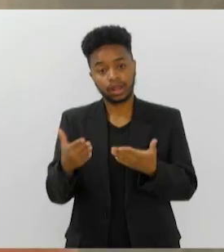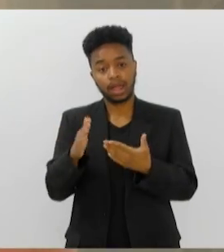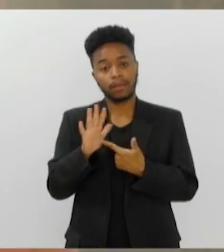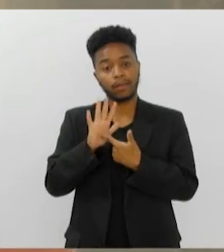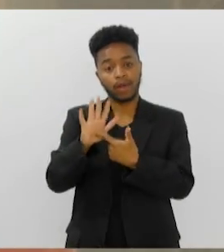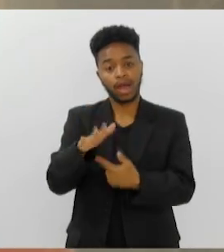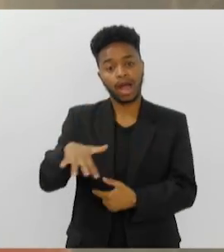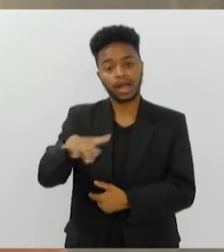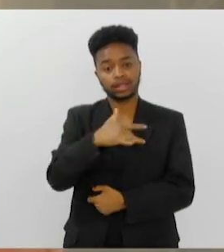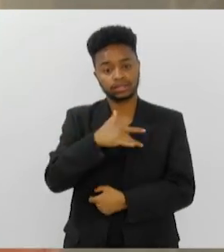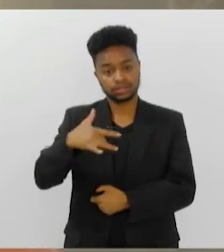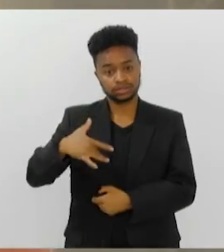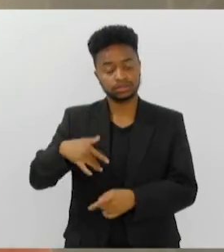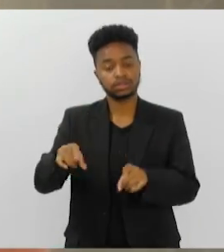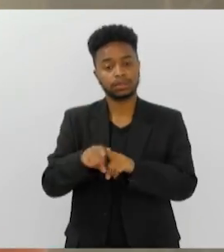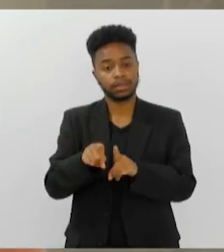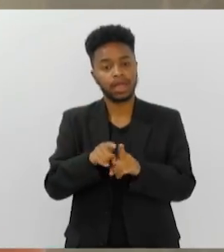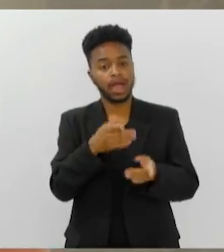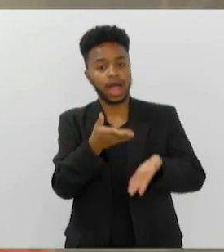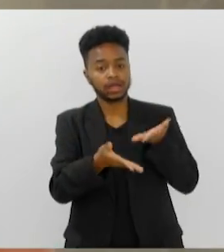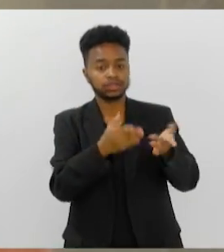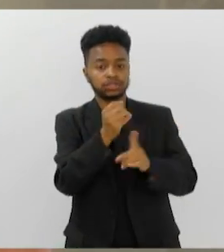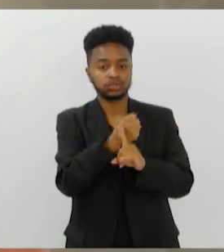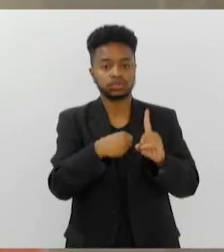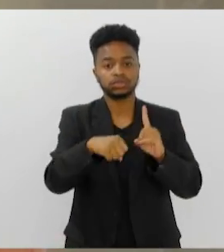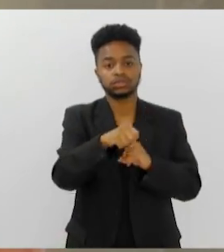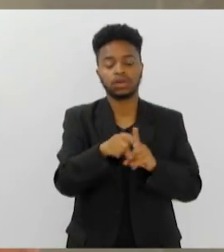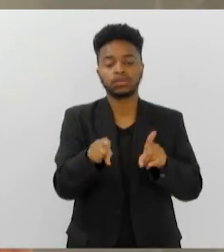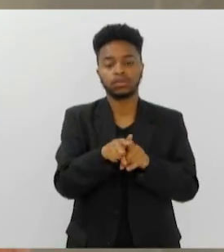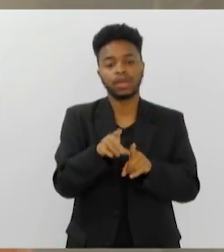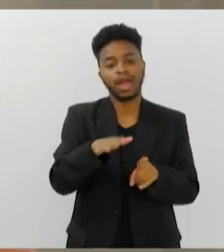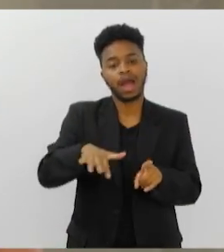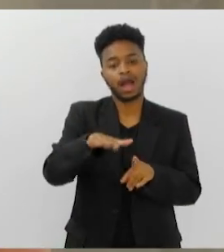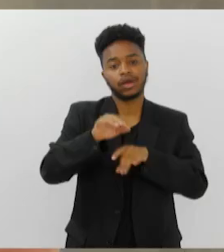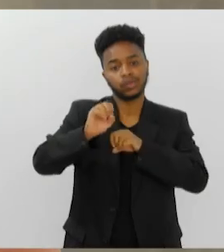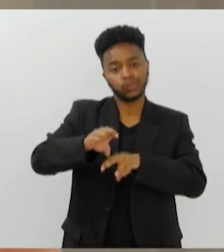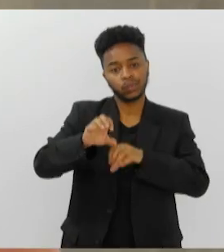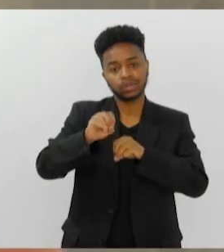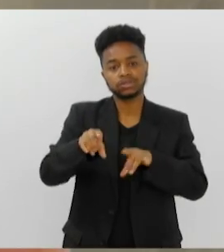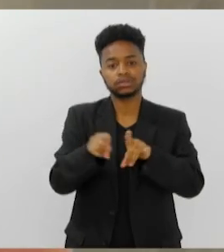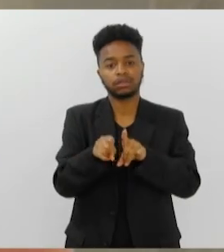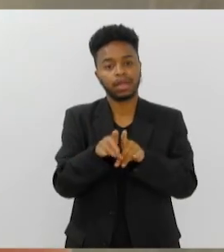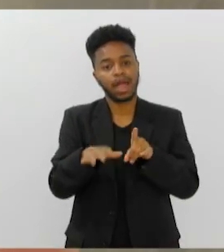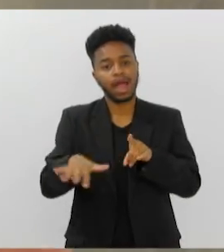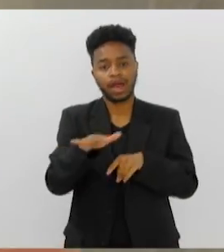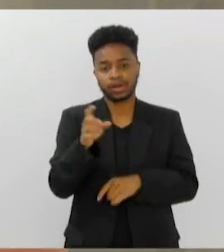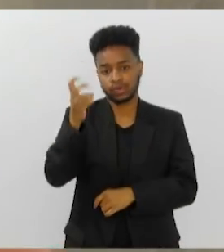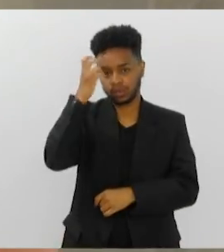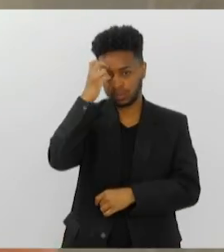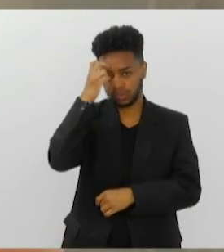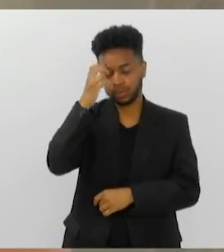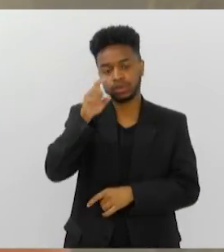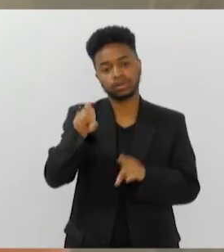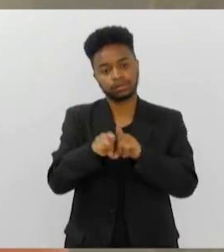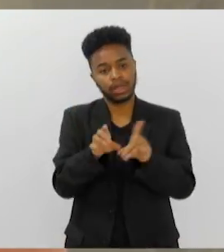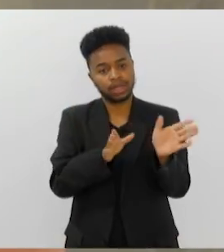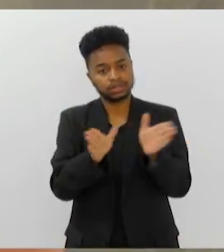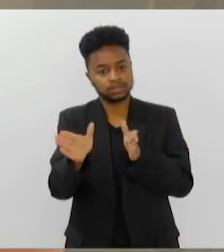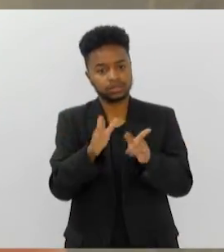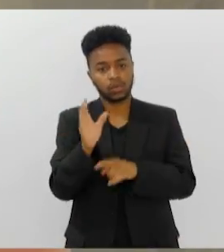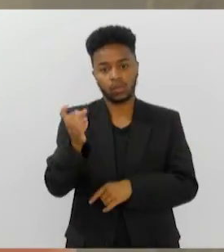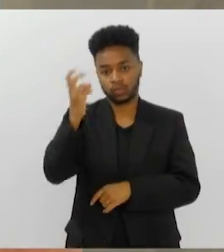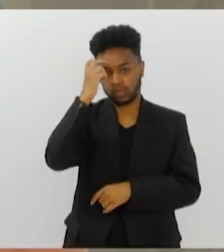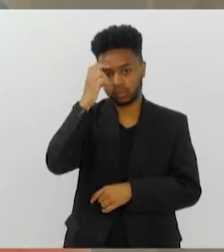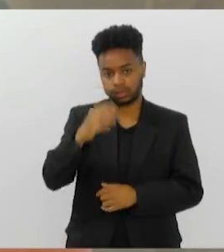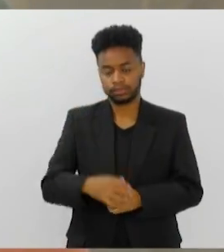da saúde como na área da assistência social, na área da educação e na área da cultura, na acessibilidade cultural.